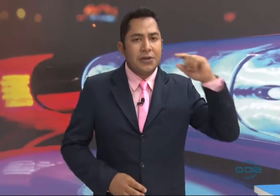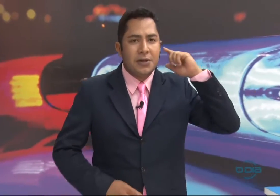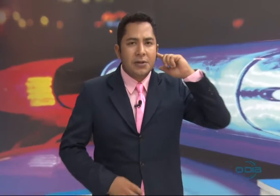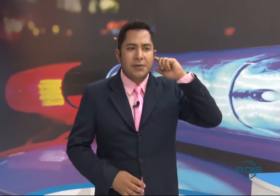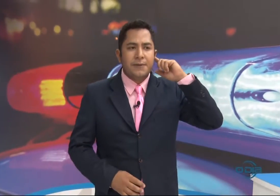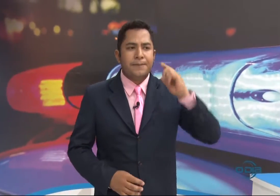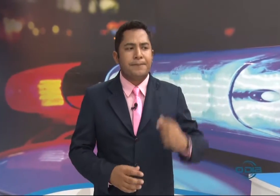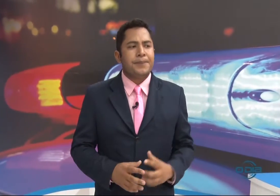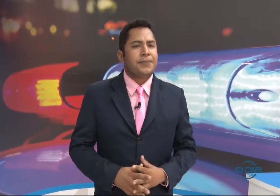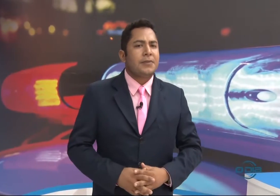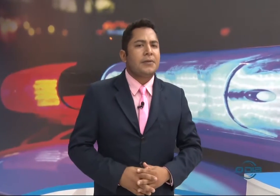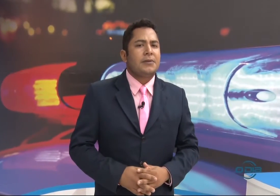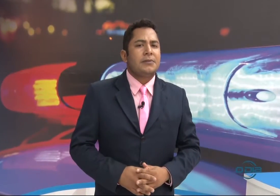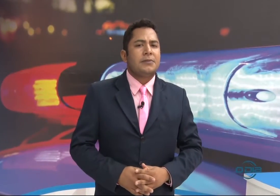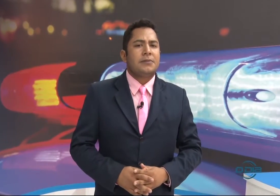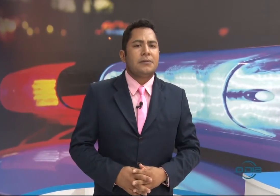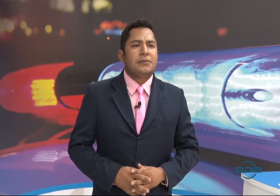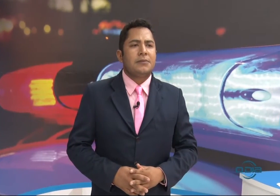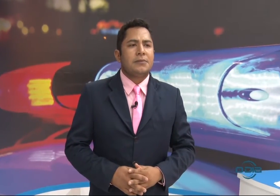ponto?